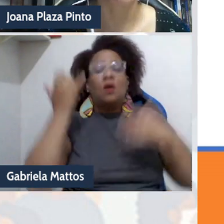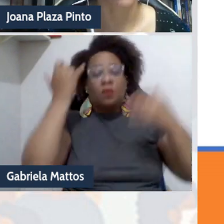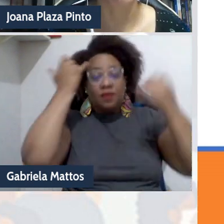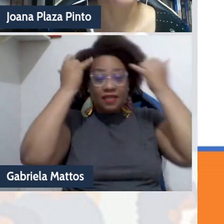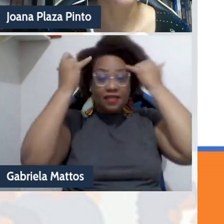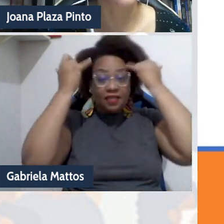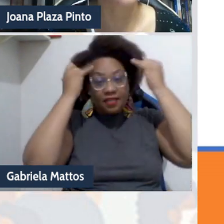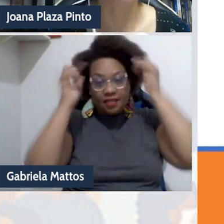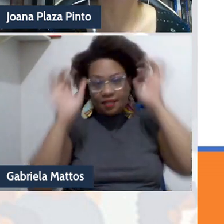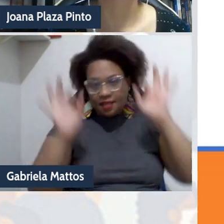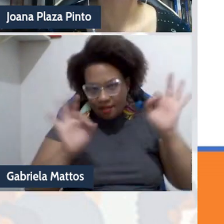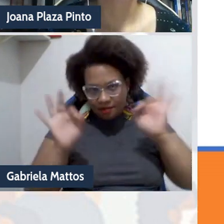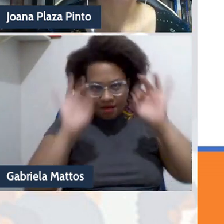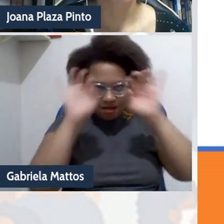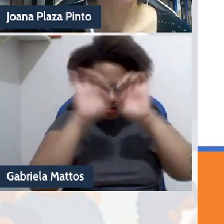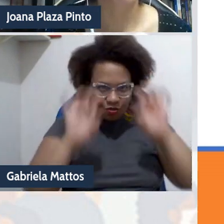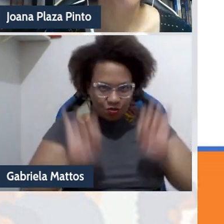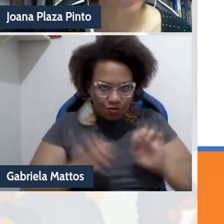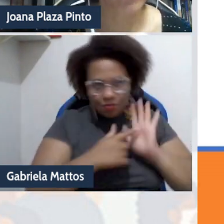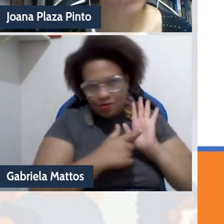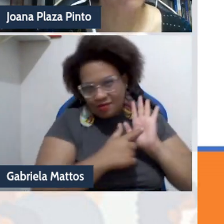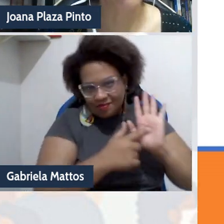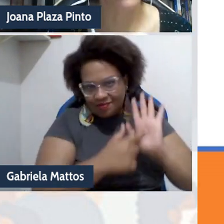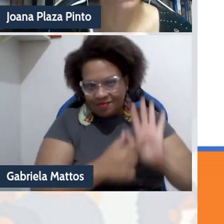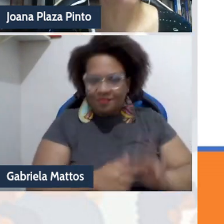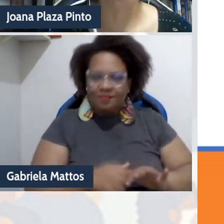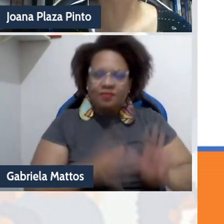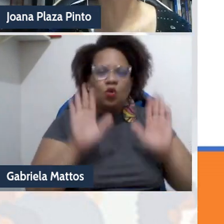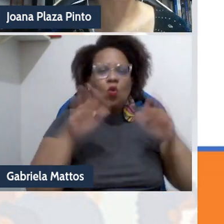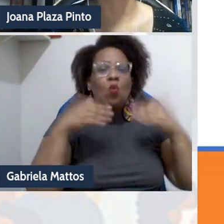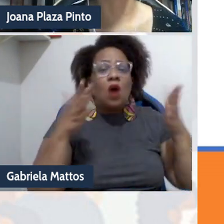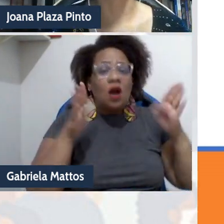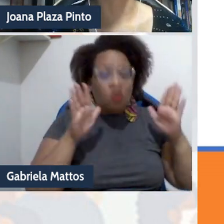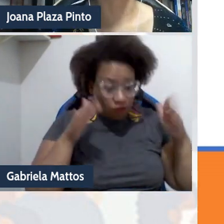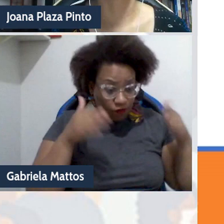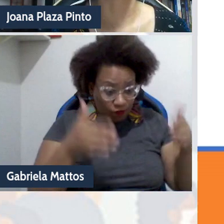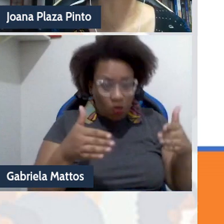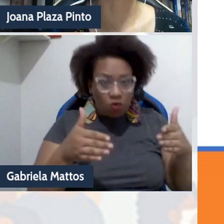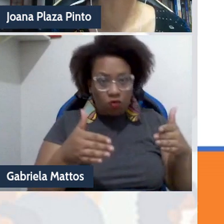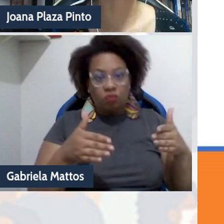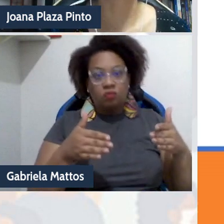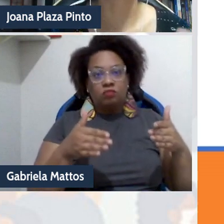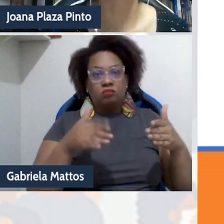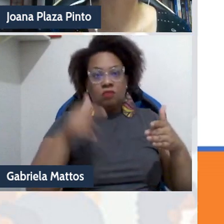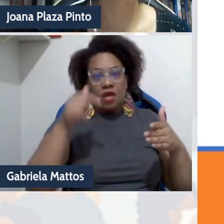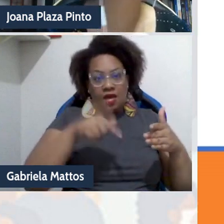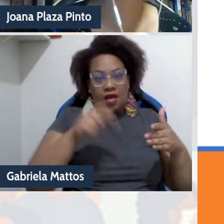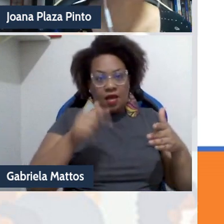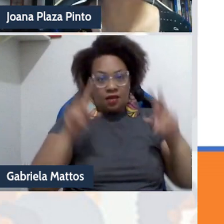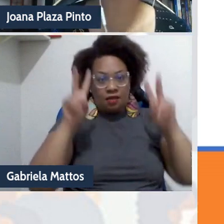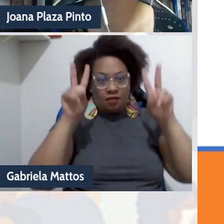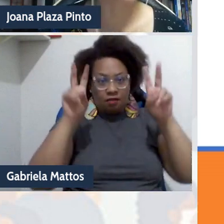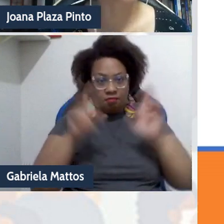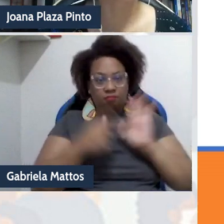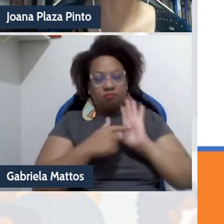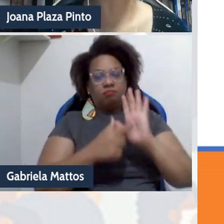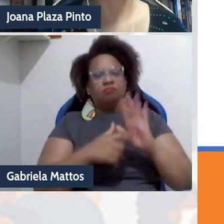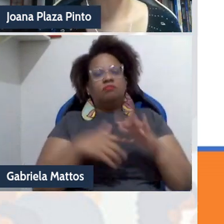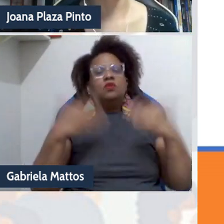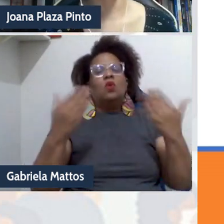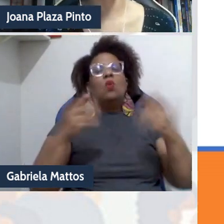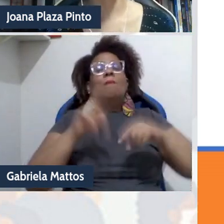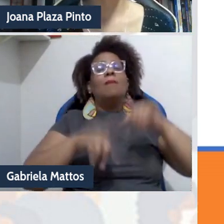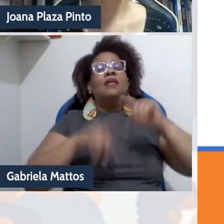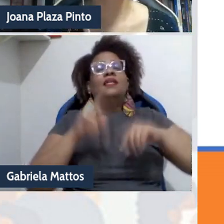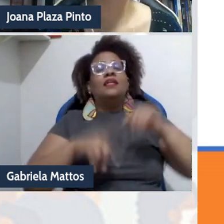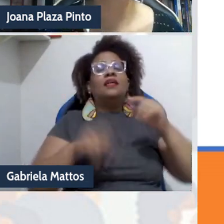minha apresentação, qual é o foco que eu vou dar aqui na minha apresentação, o material que eu vou usar aqui para